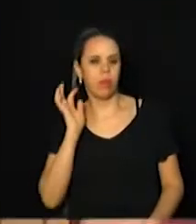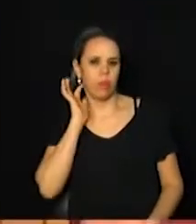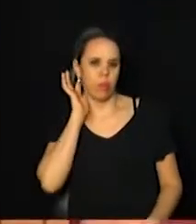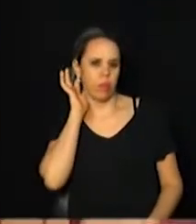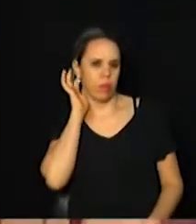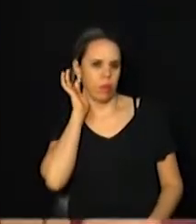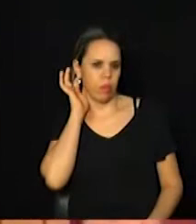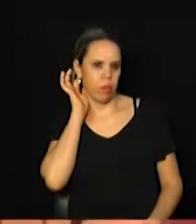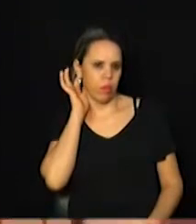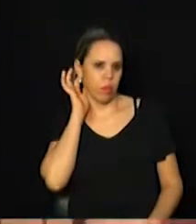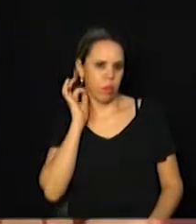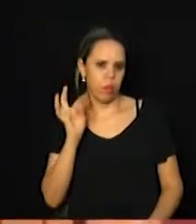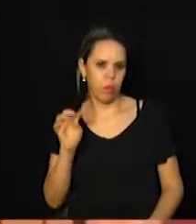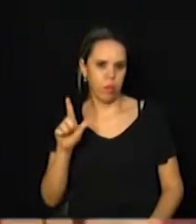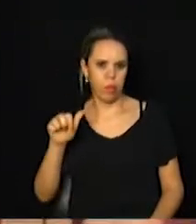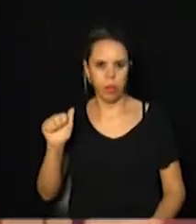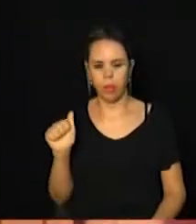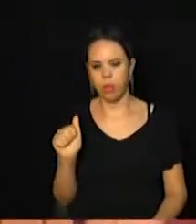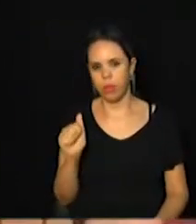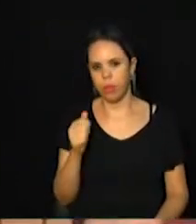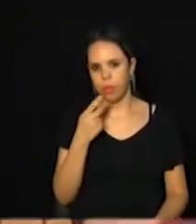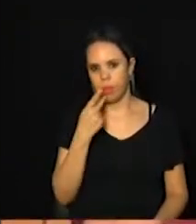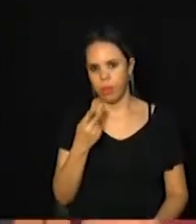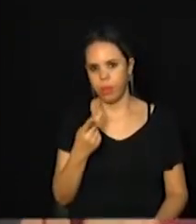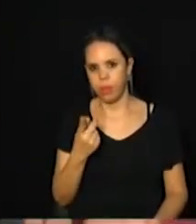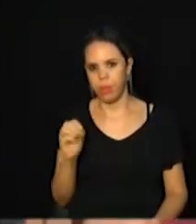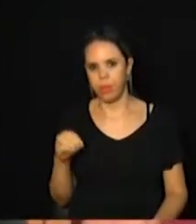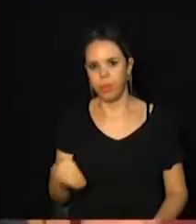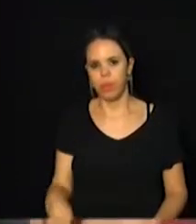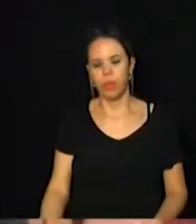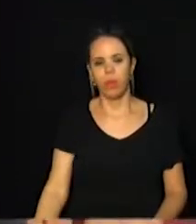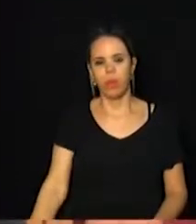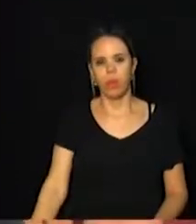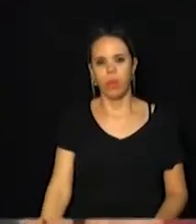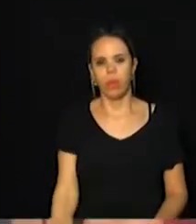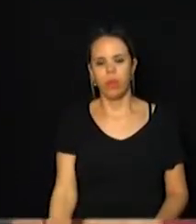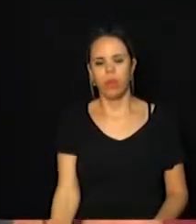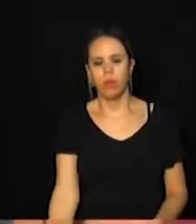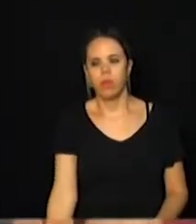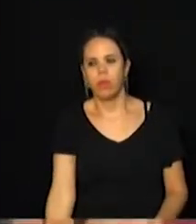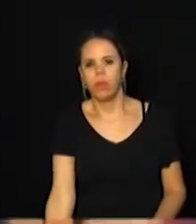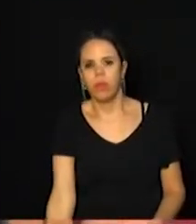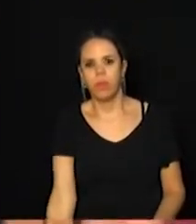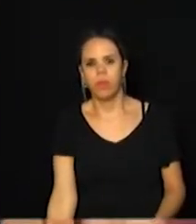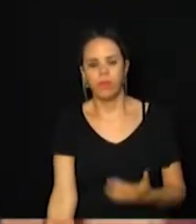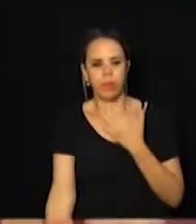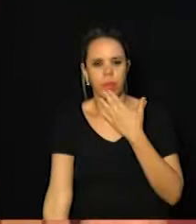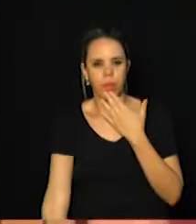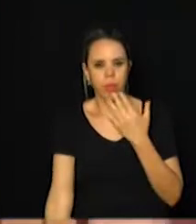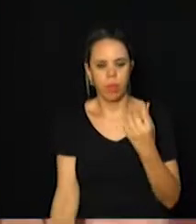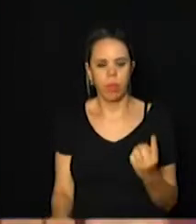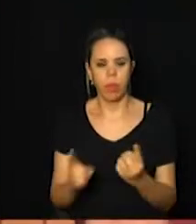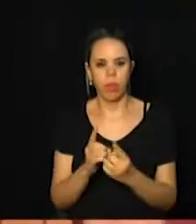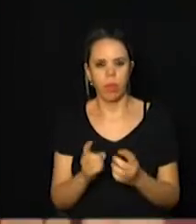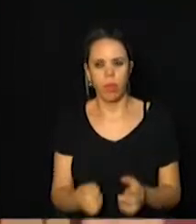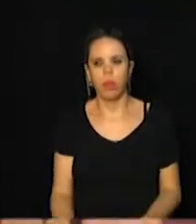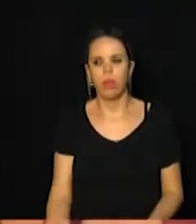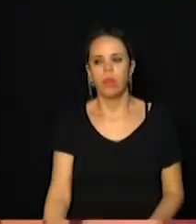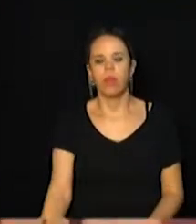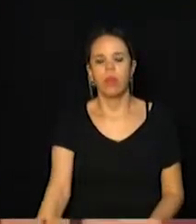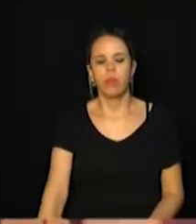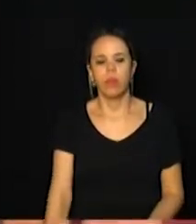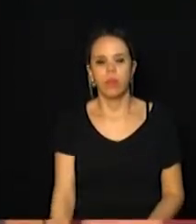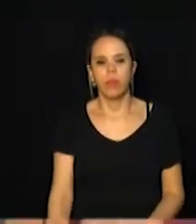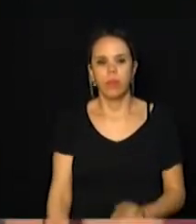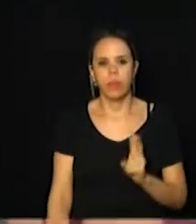para a Telma perde que ainda temos 10 minutos Anselmo o pedido foi atendido aqui e